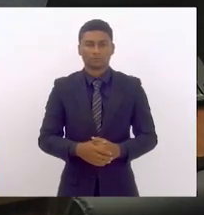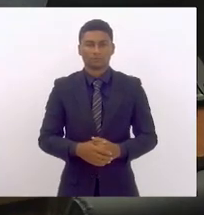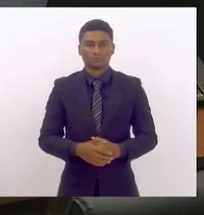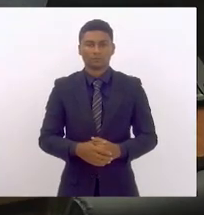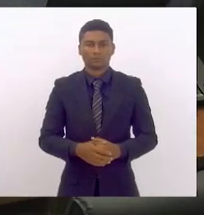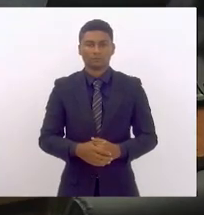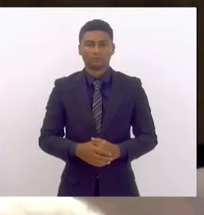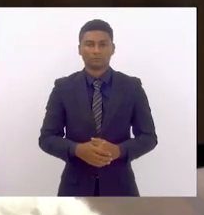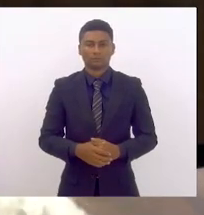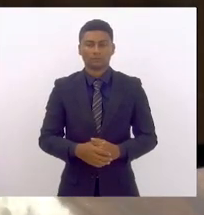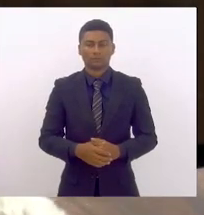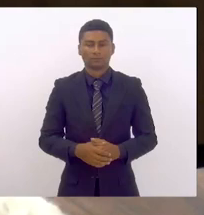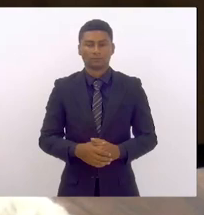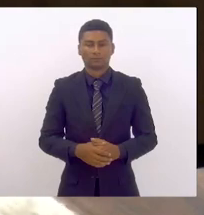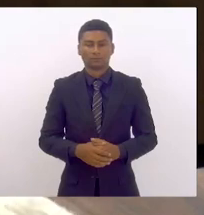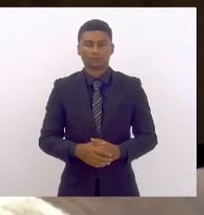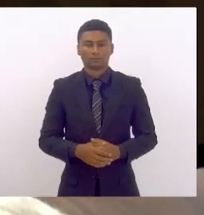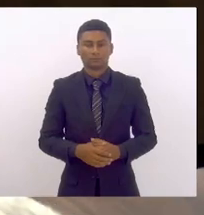acompanha